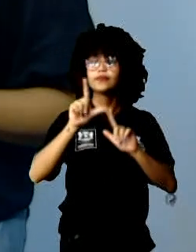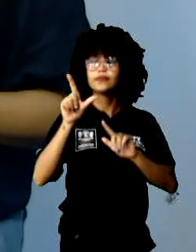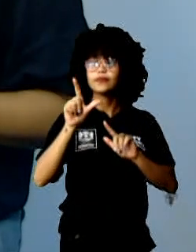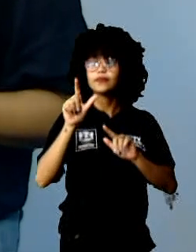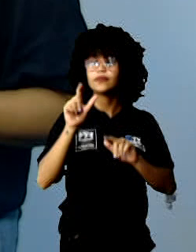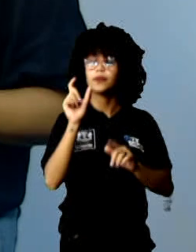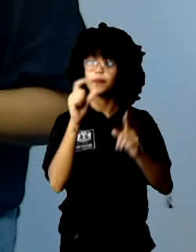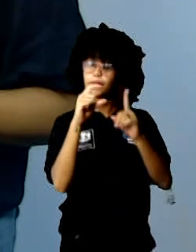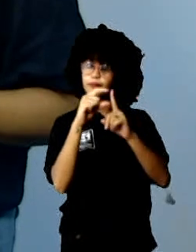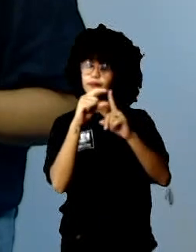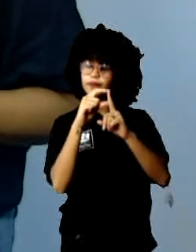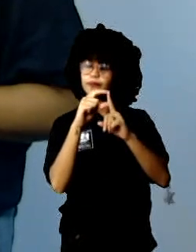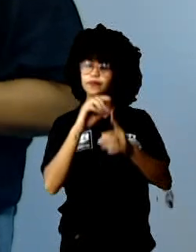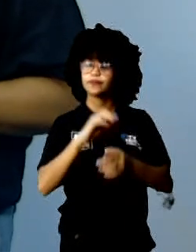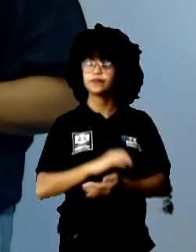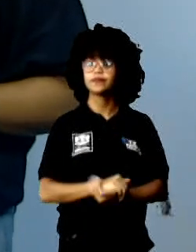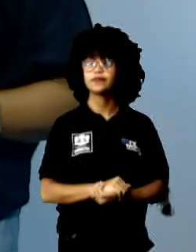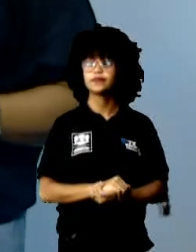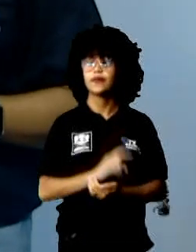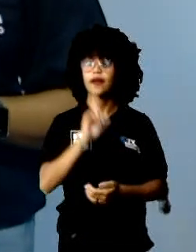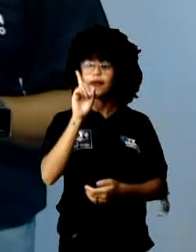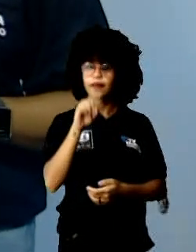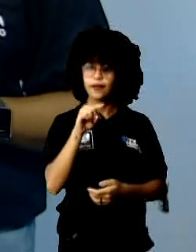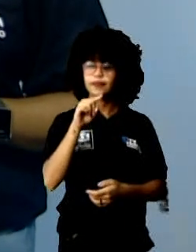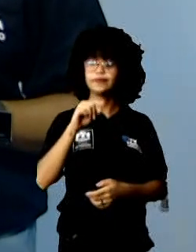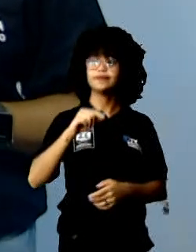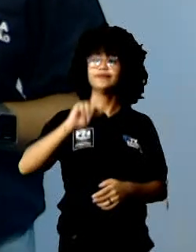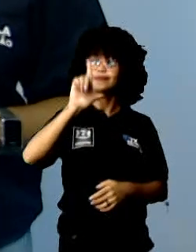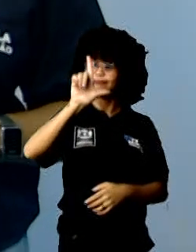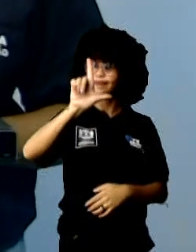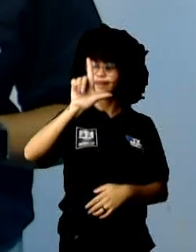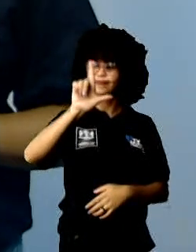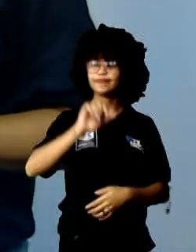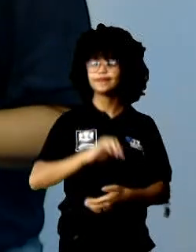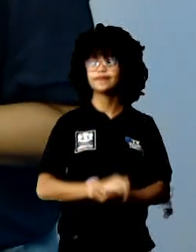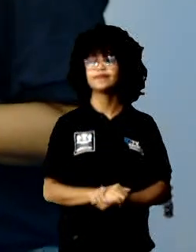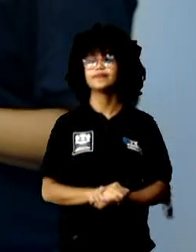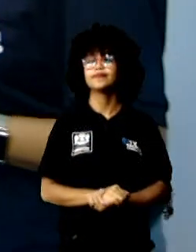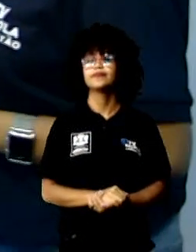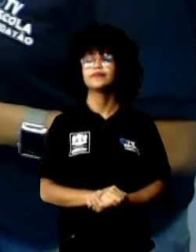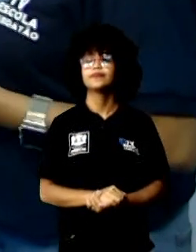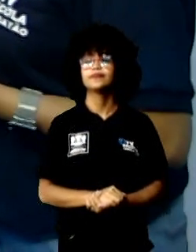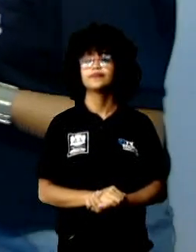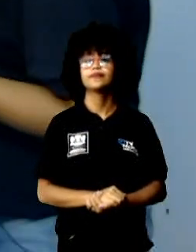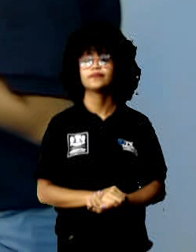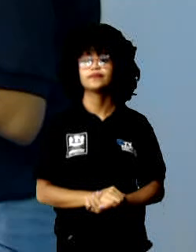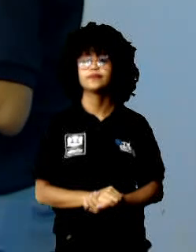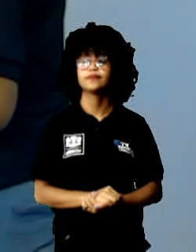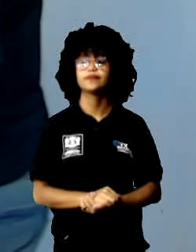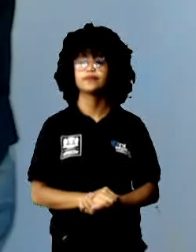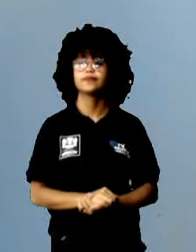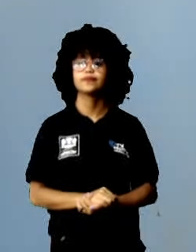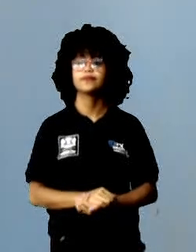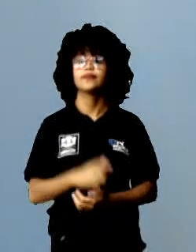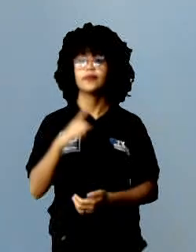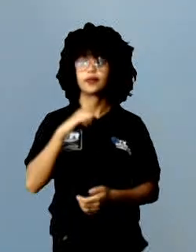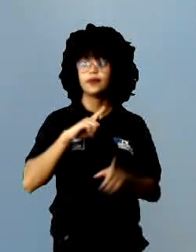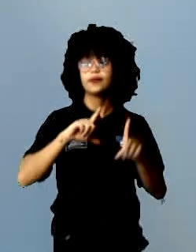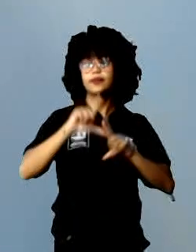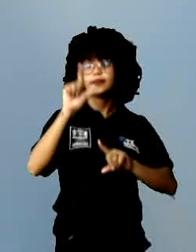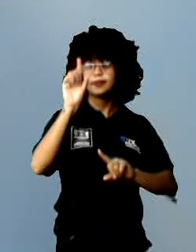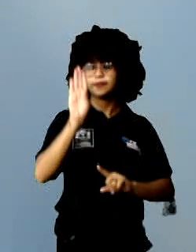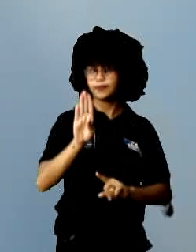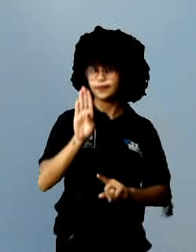do nome Luva é a letra L O vamos lá a gente tem a letra